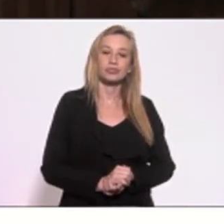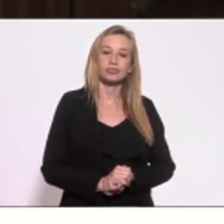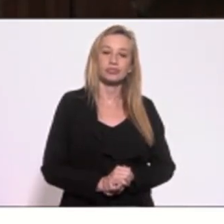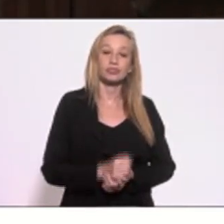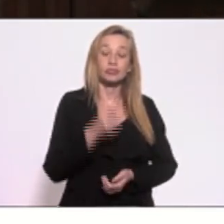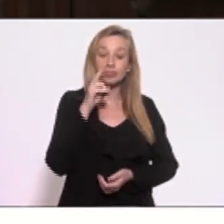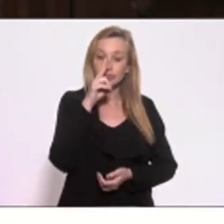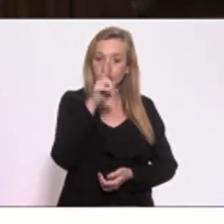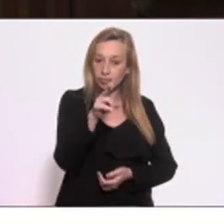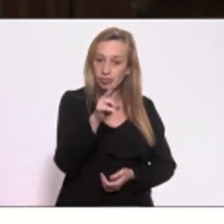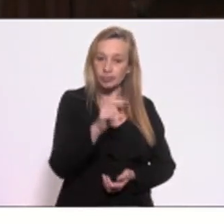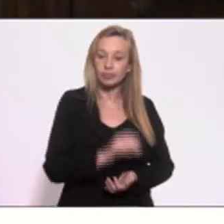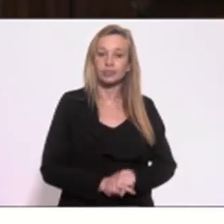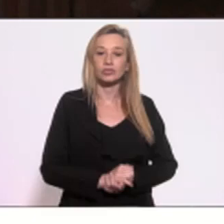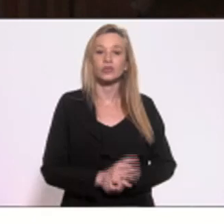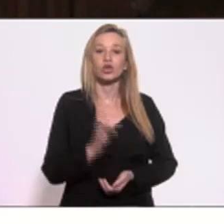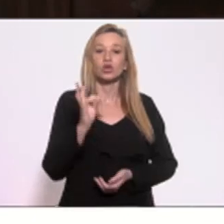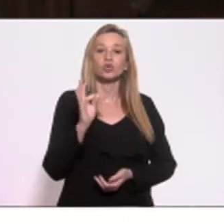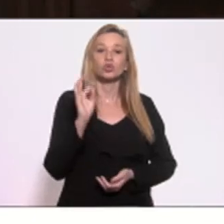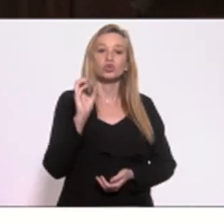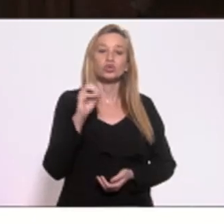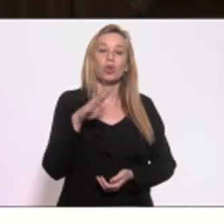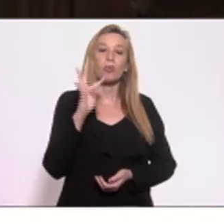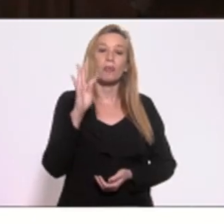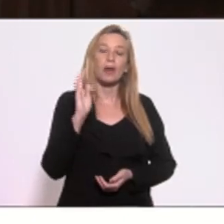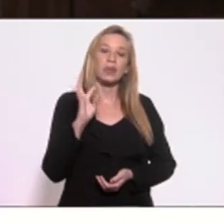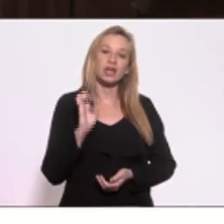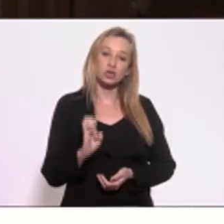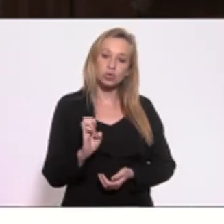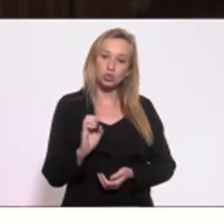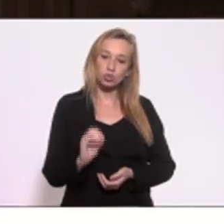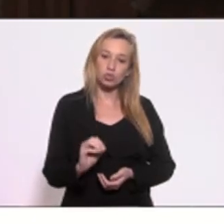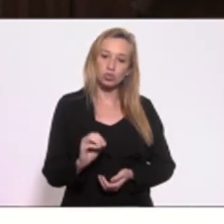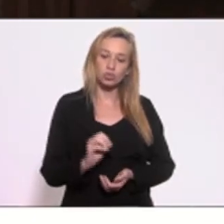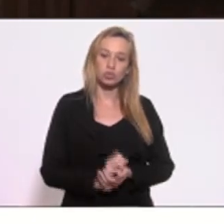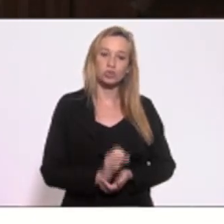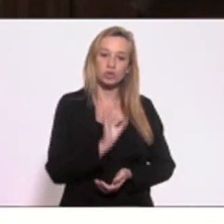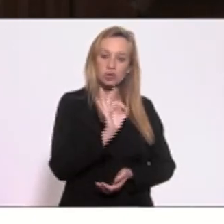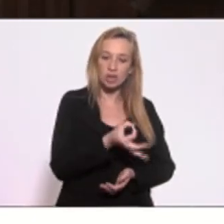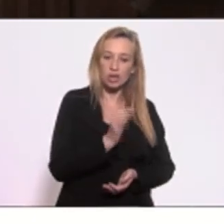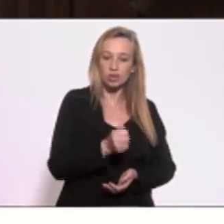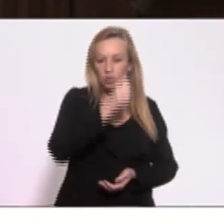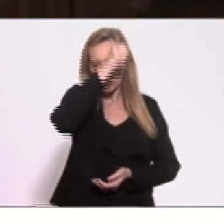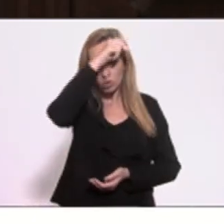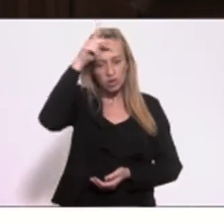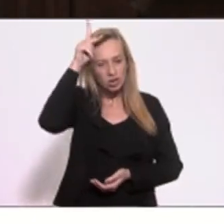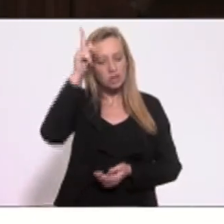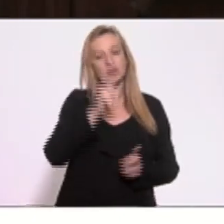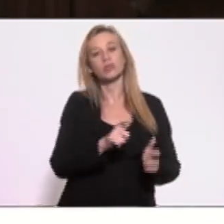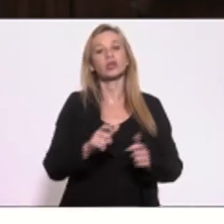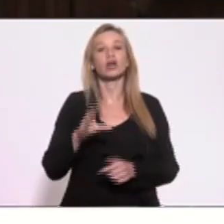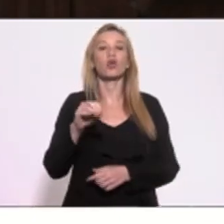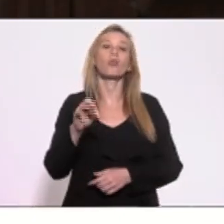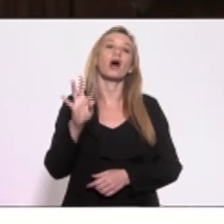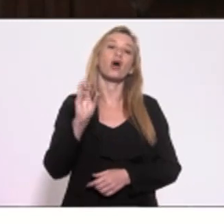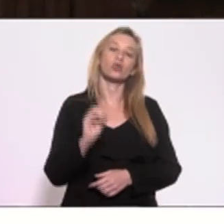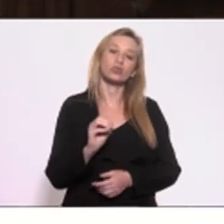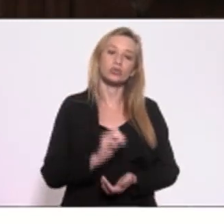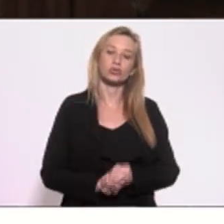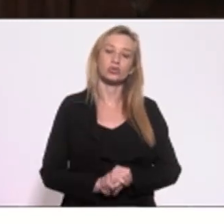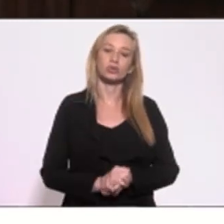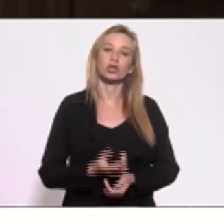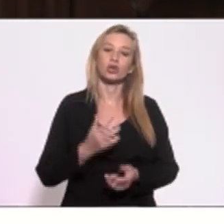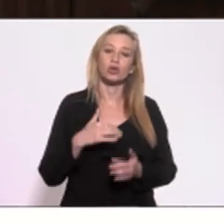fortalecer o tombamento definitivo municipal da Cobal, para que